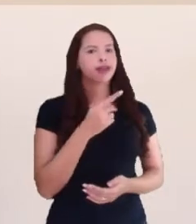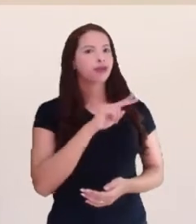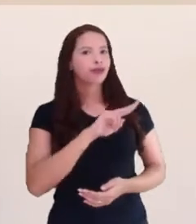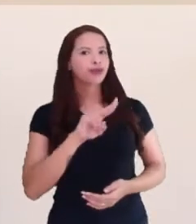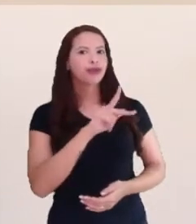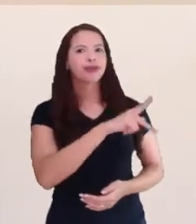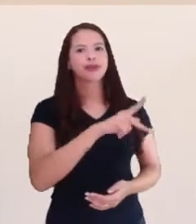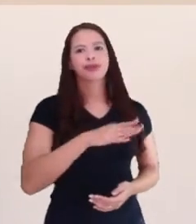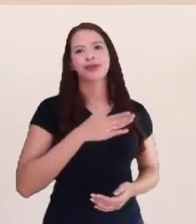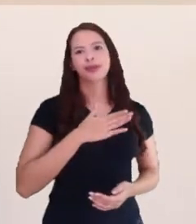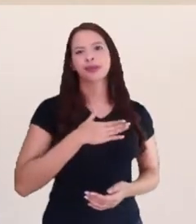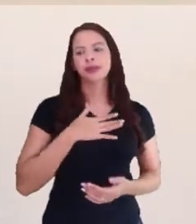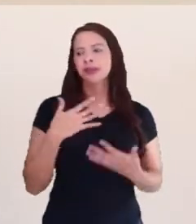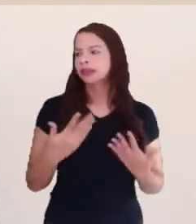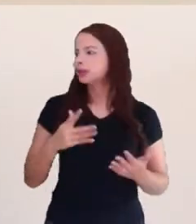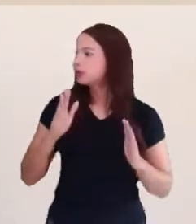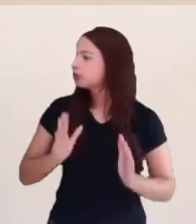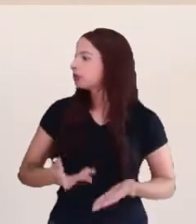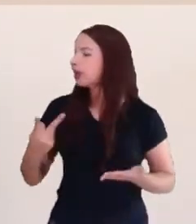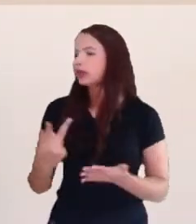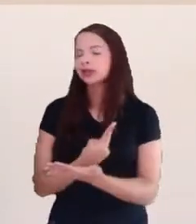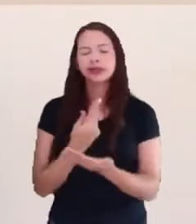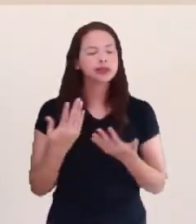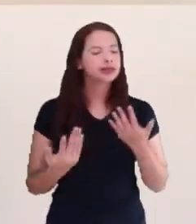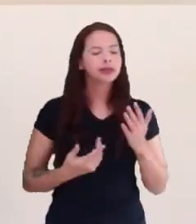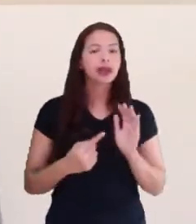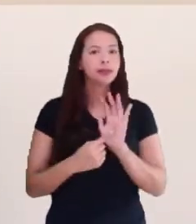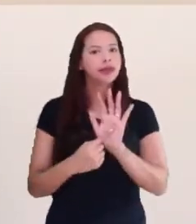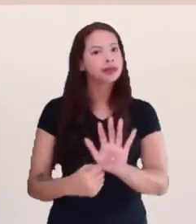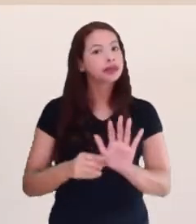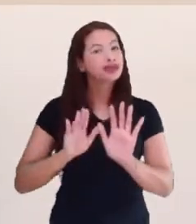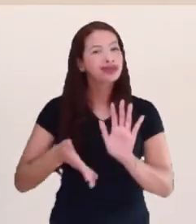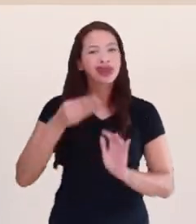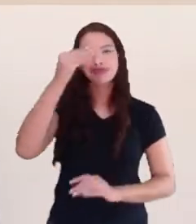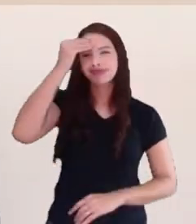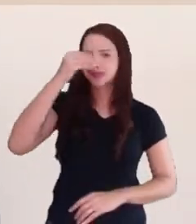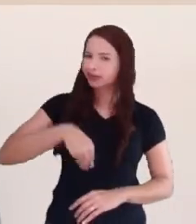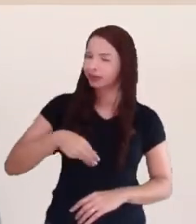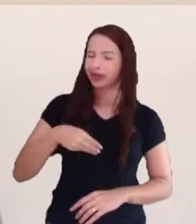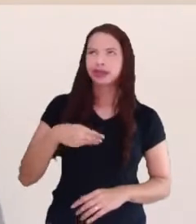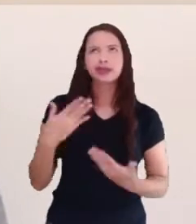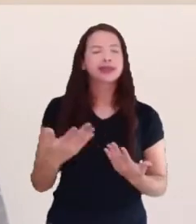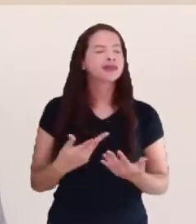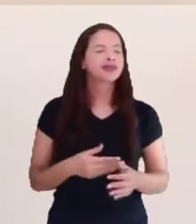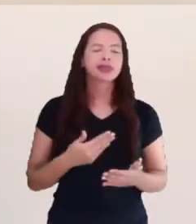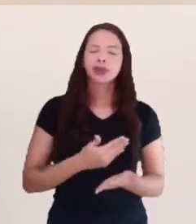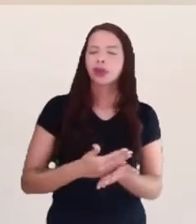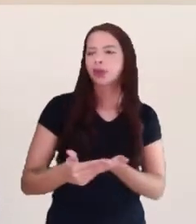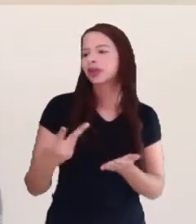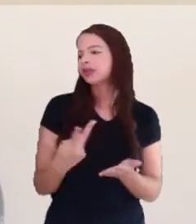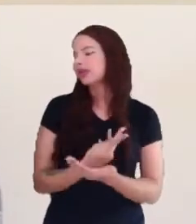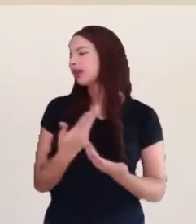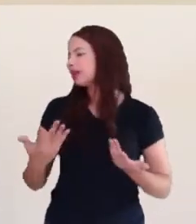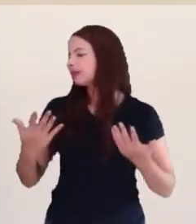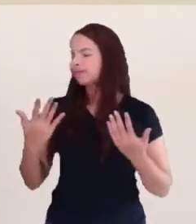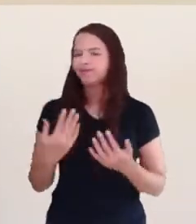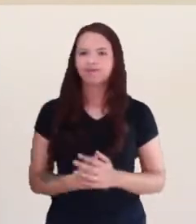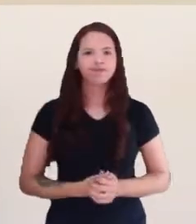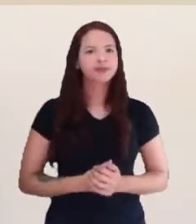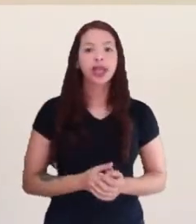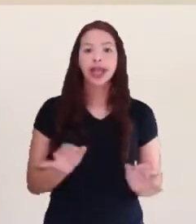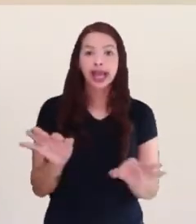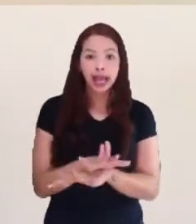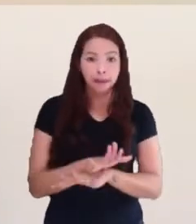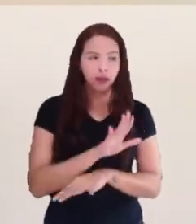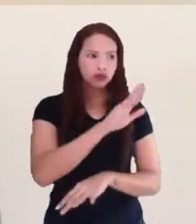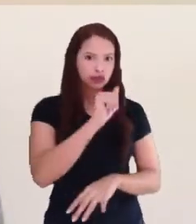Já errei, eu já fiquei nervoso. Aí comecei a apresentar, apresentei. Super já desanimado, falei, meu Deus, comecei errando, isso daqui não vai dar certo e tal. Aí quando